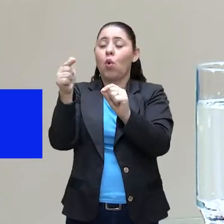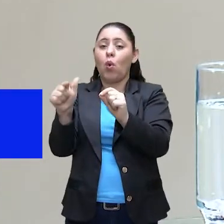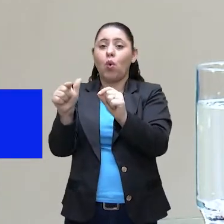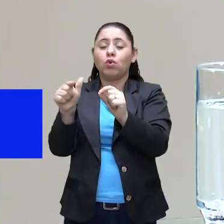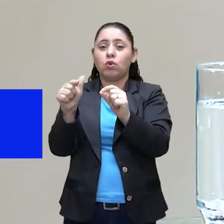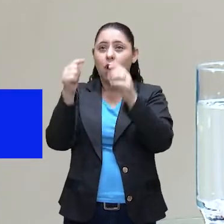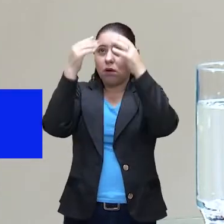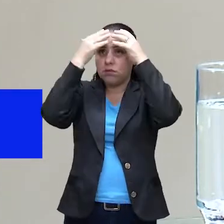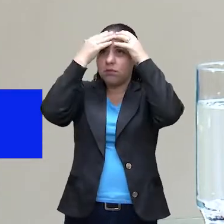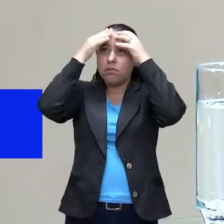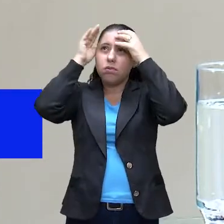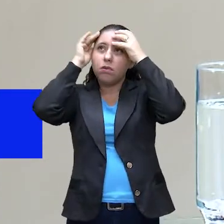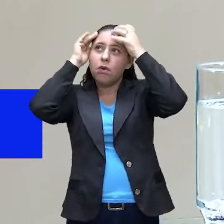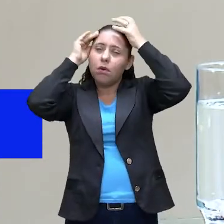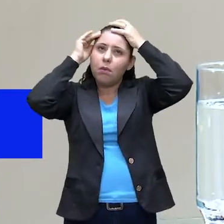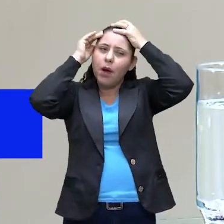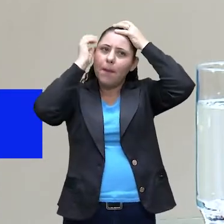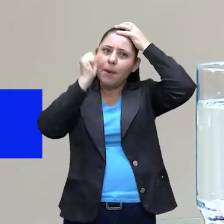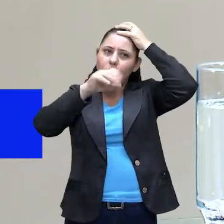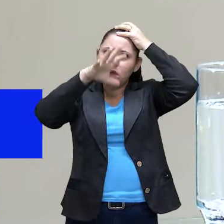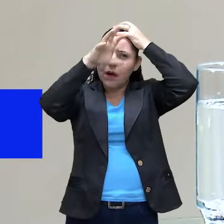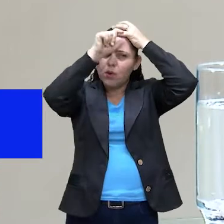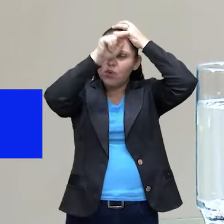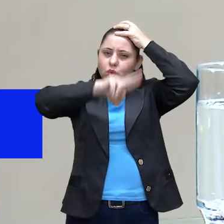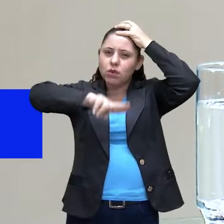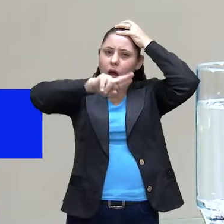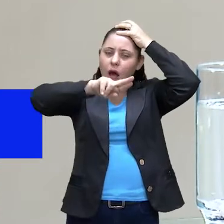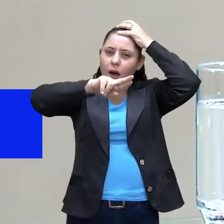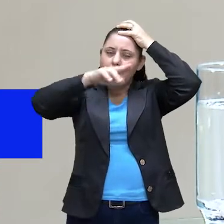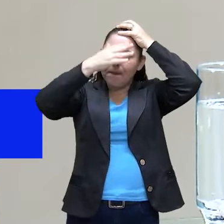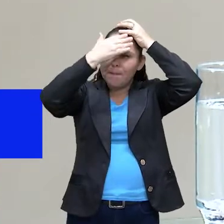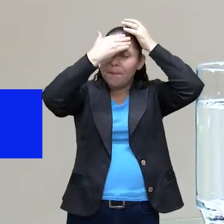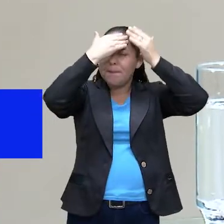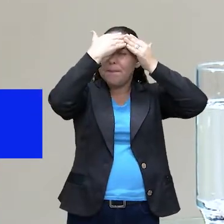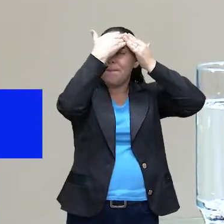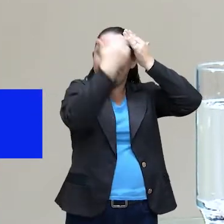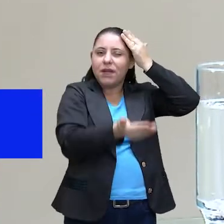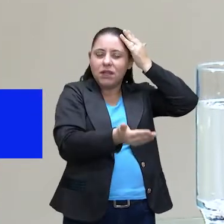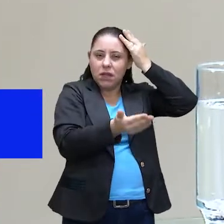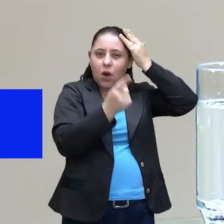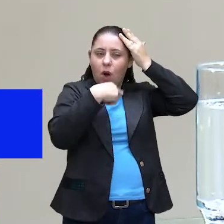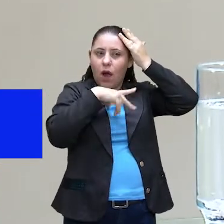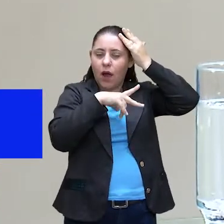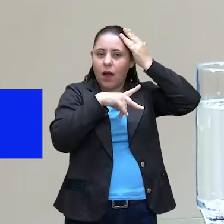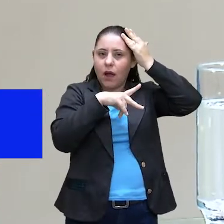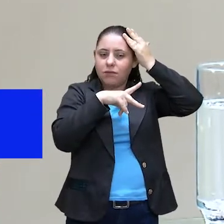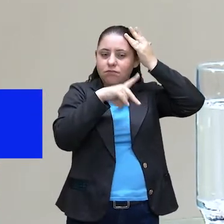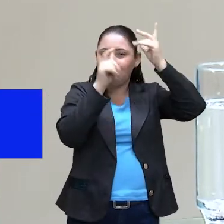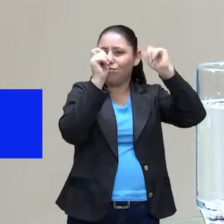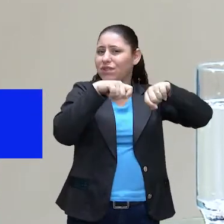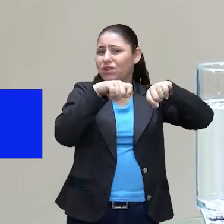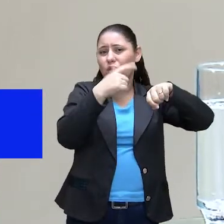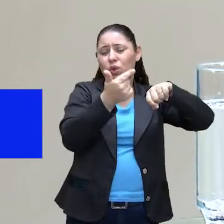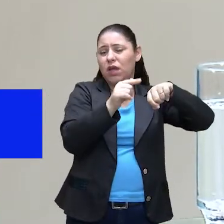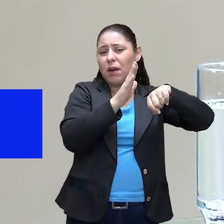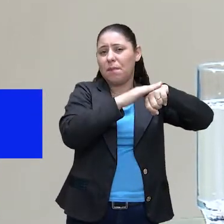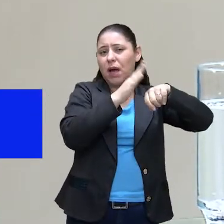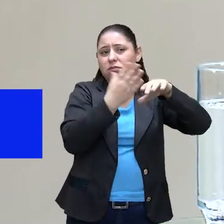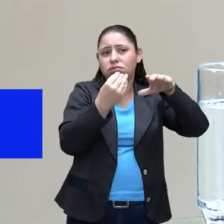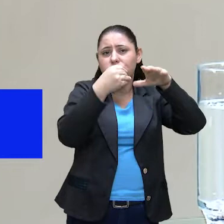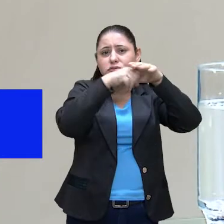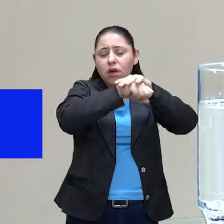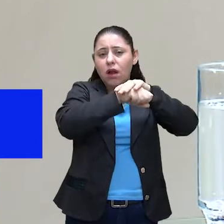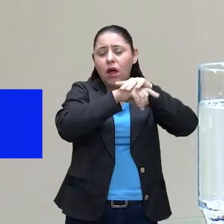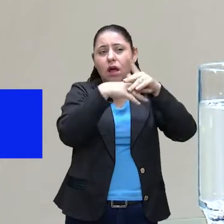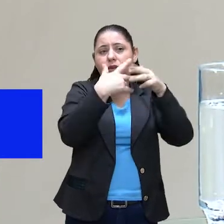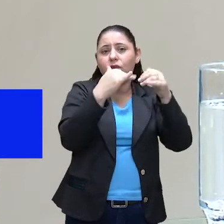outras áreas possam assimilar aquela área que perdeu as capacidades simbológicas